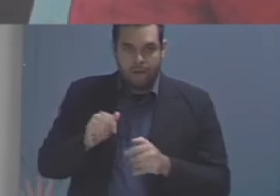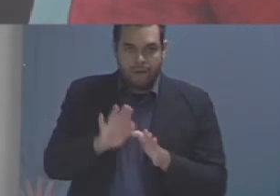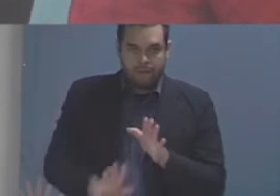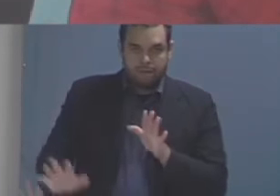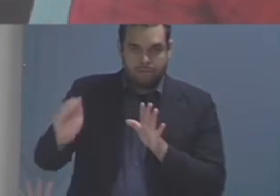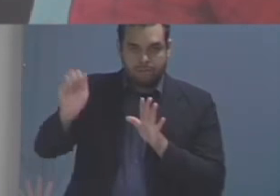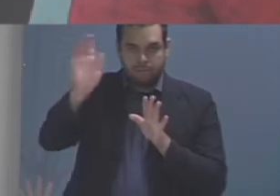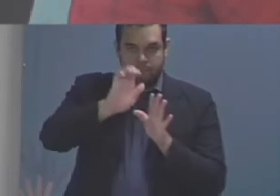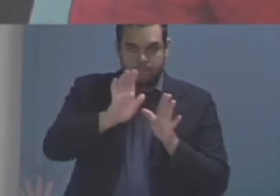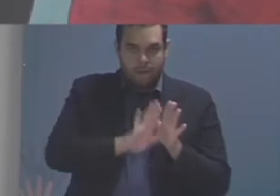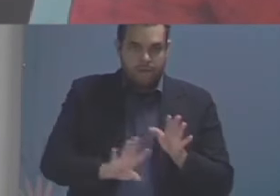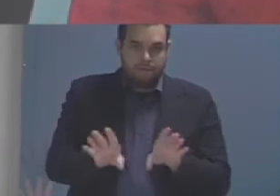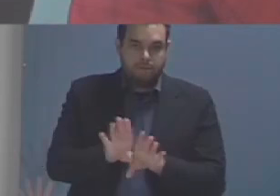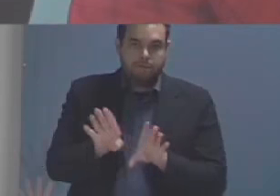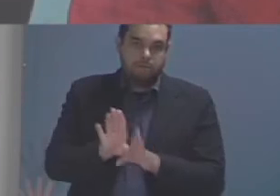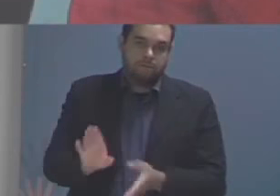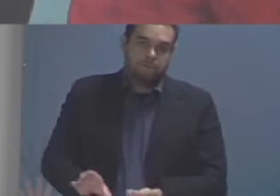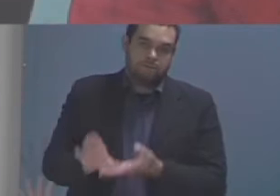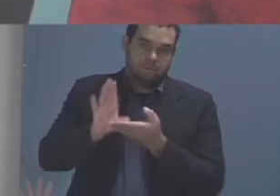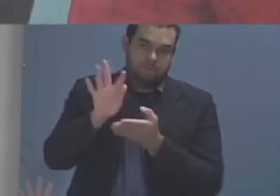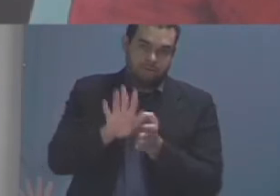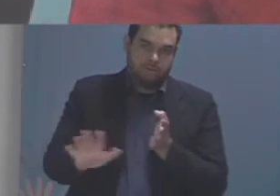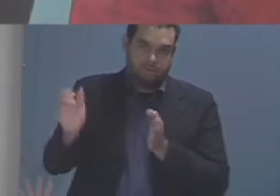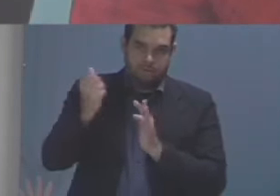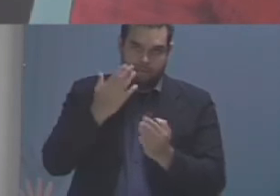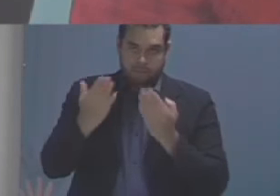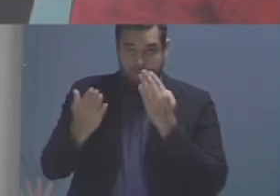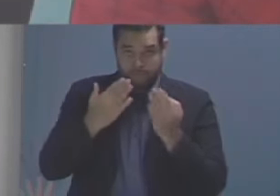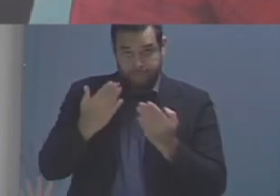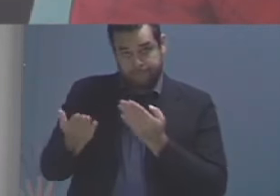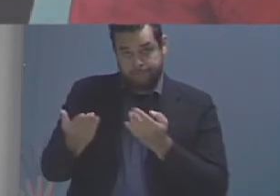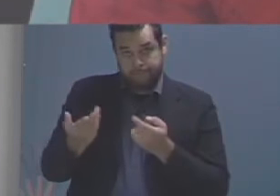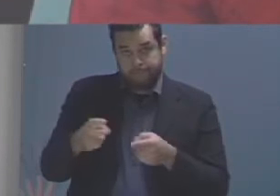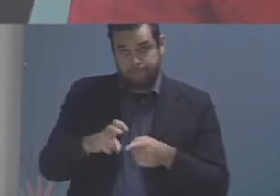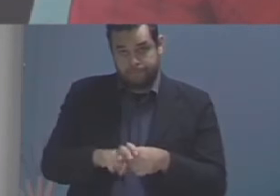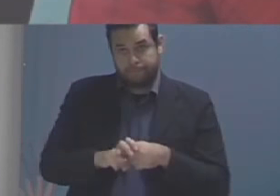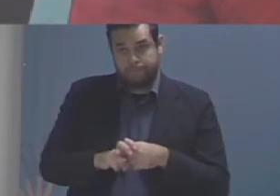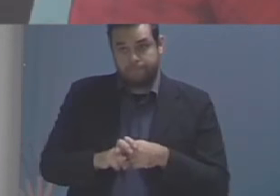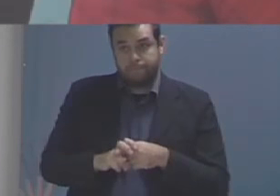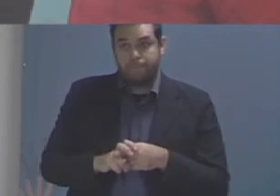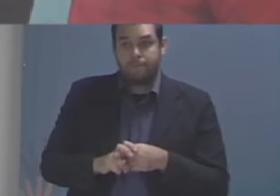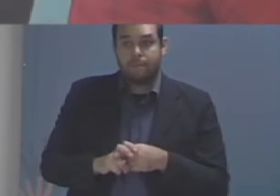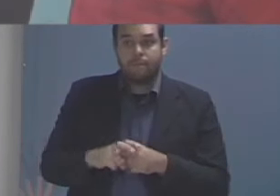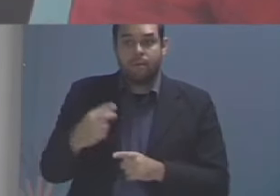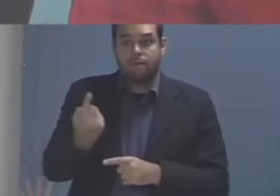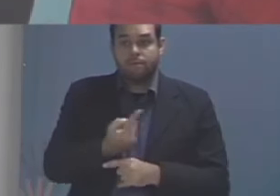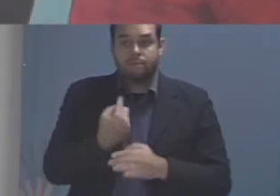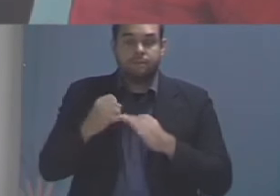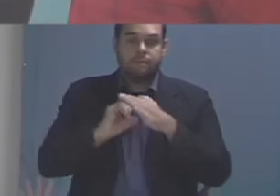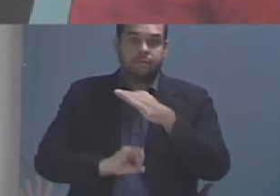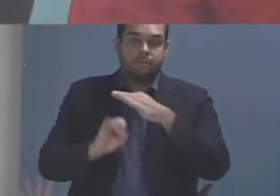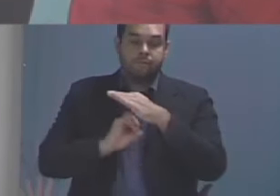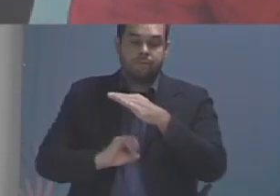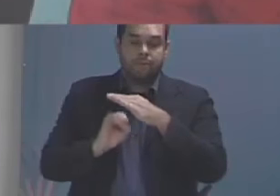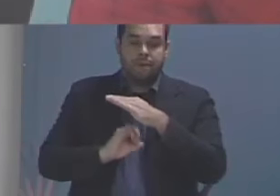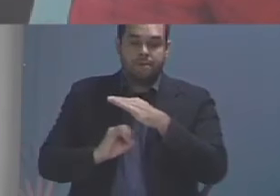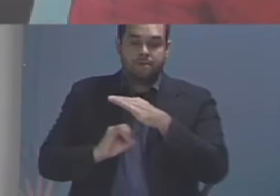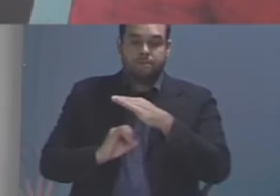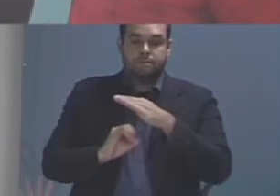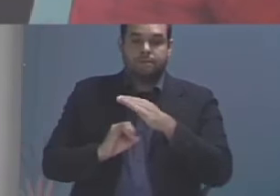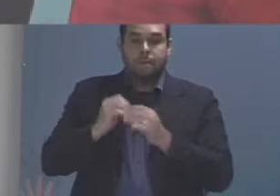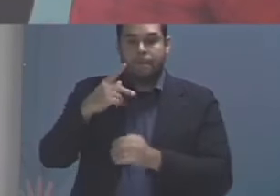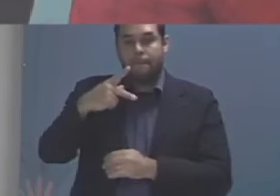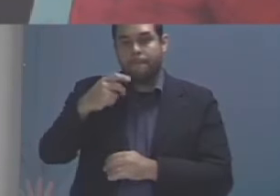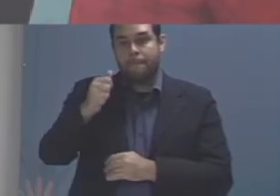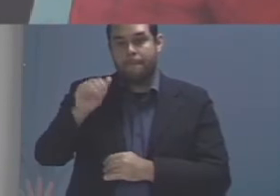com o Conselho Federal de Psicologia. E esta é a instituição, então, da